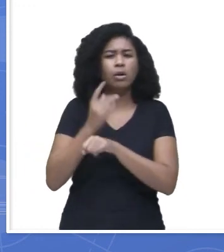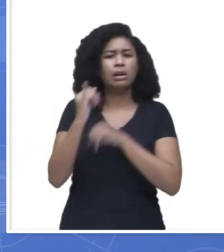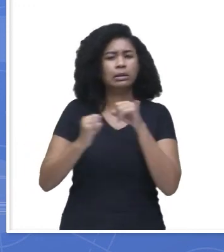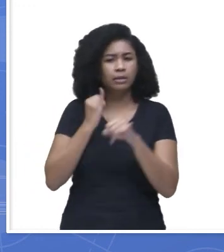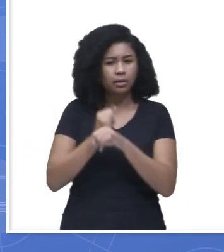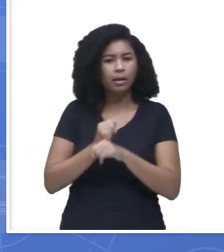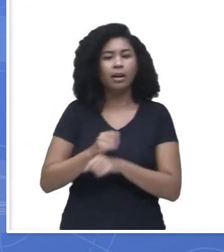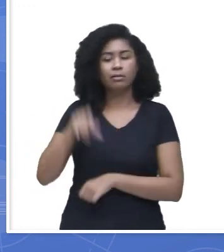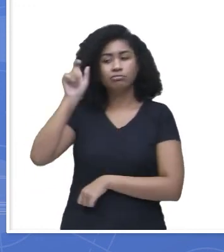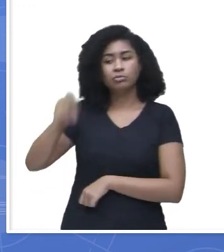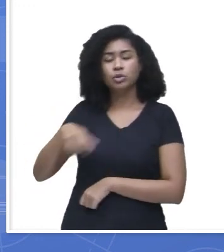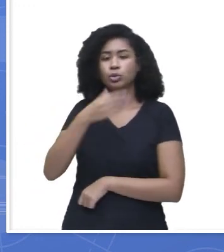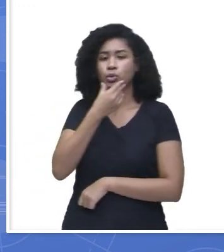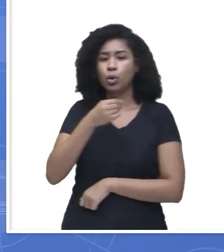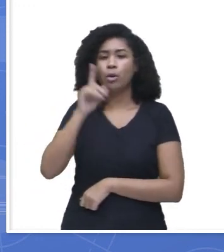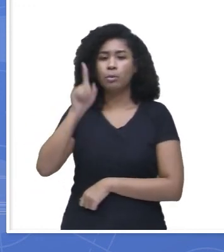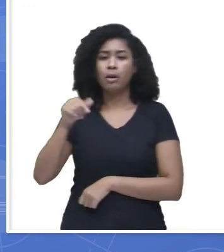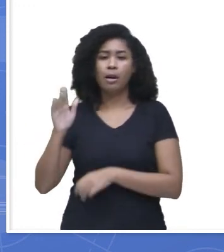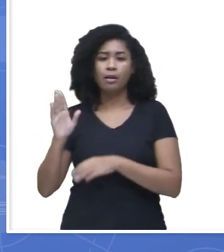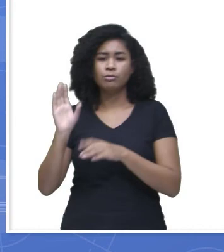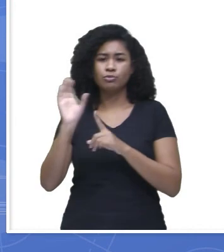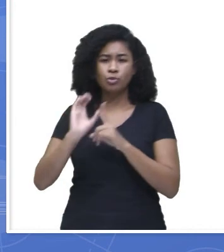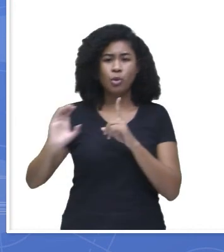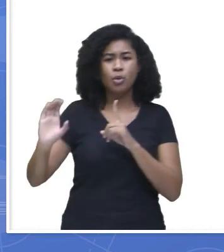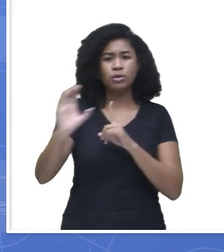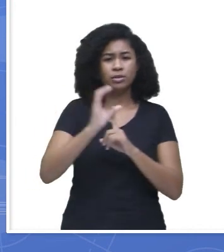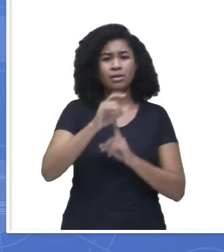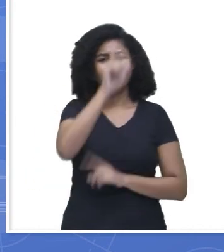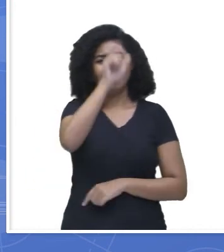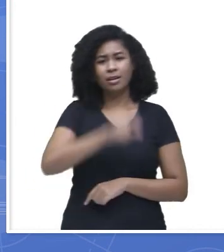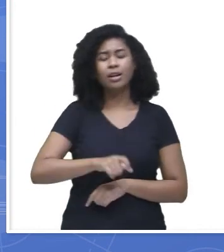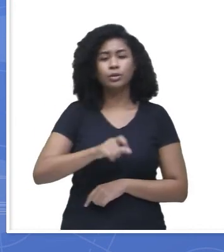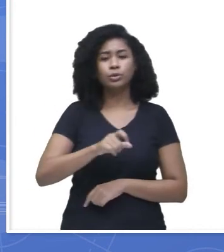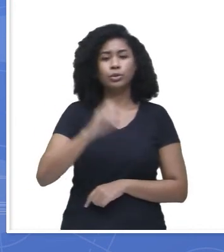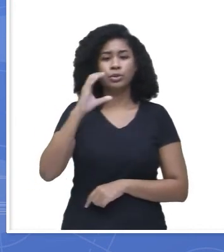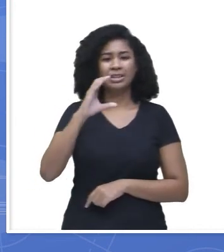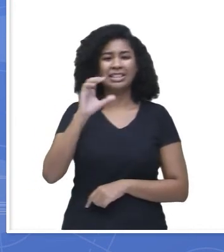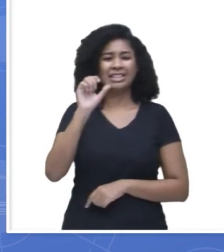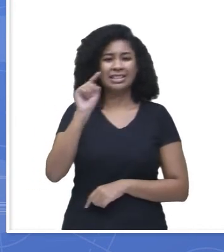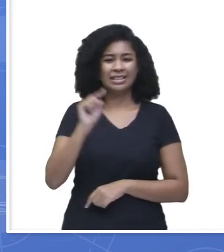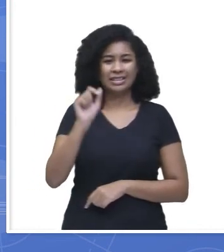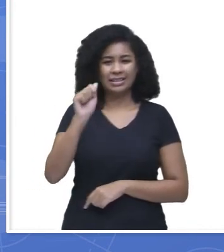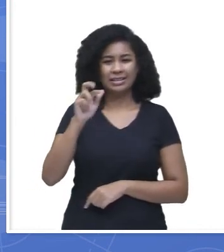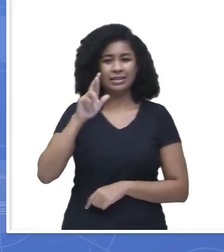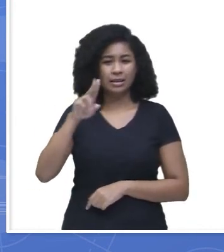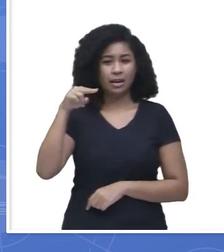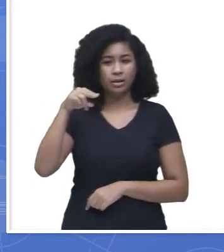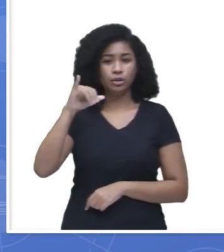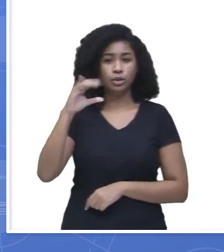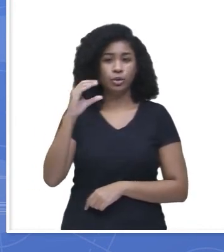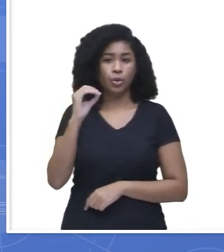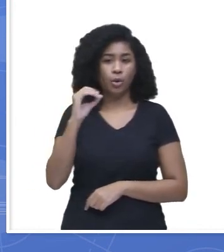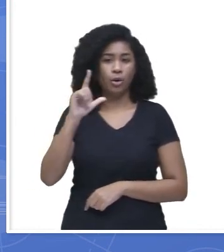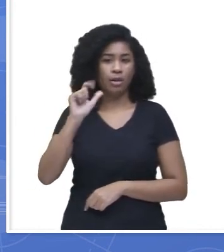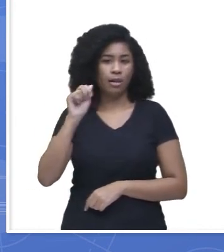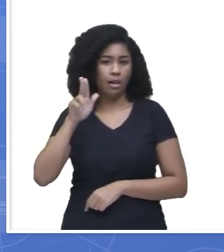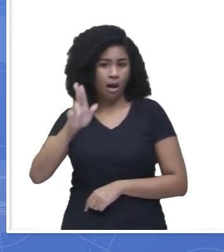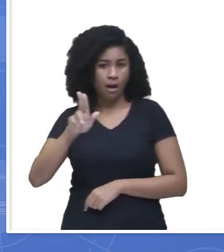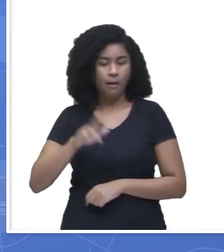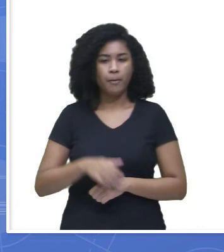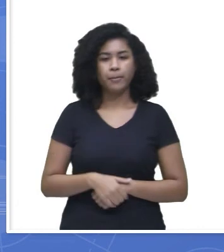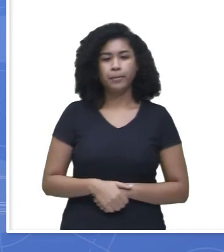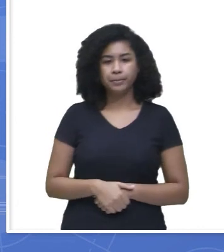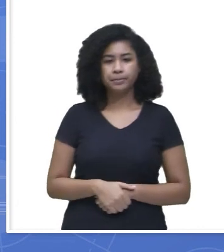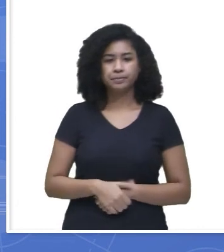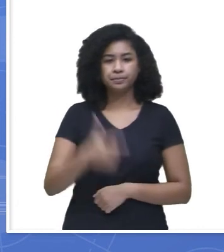mentor do czar Nicolau, tá bom? Não, gente, eles estavam ali, apesar de terem atritos, mas não seria esse o momento.